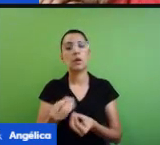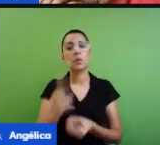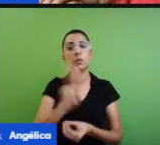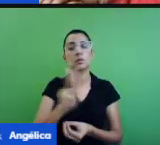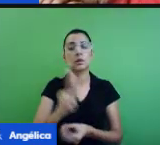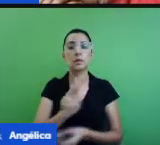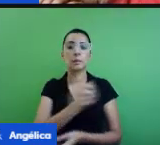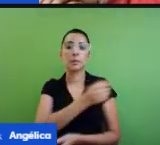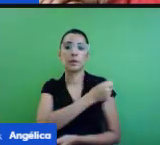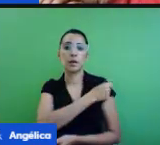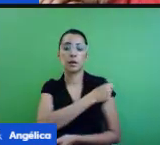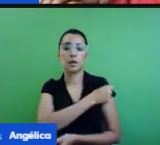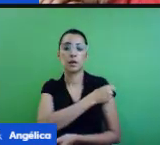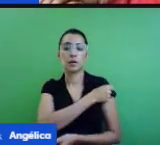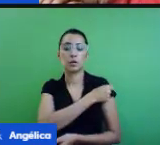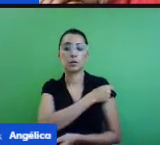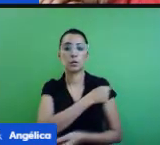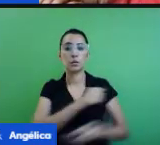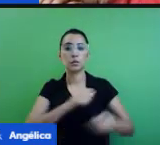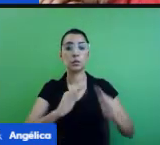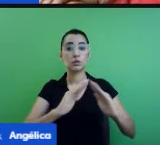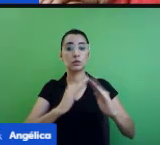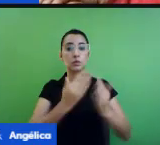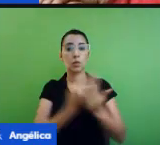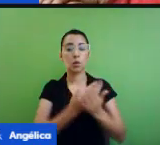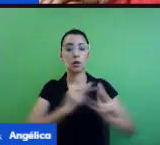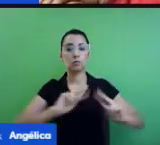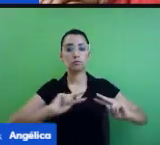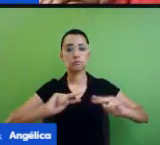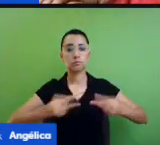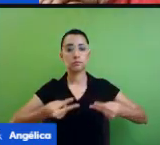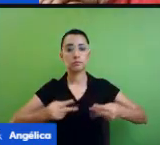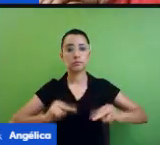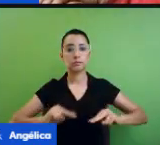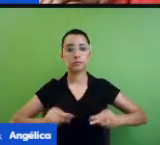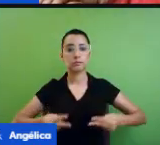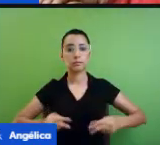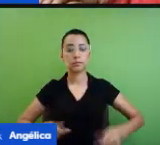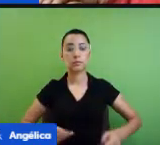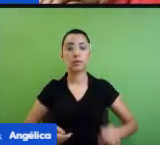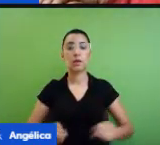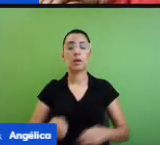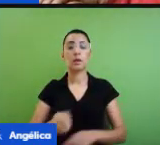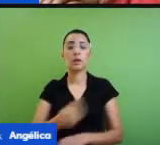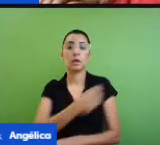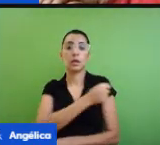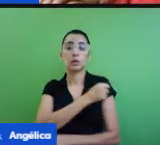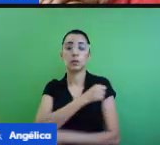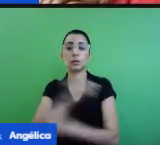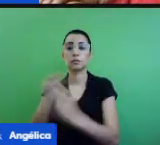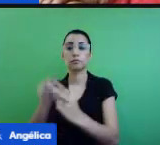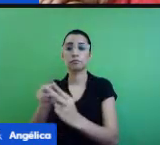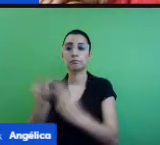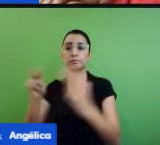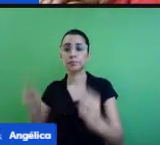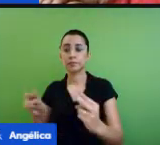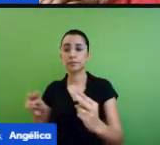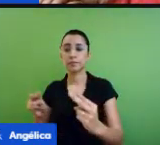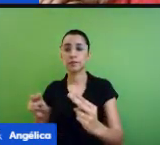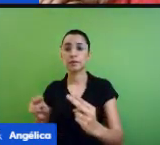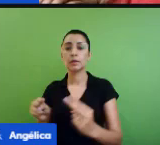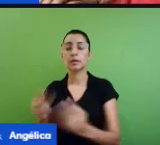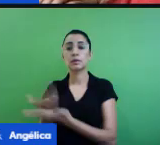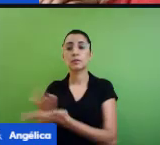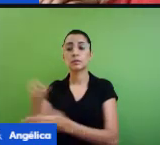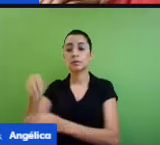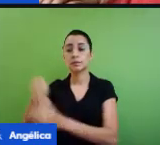o aluno não presencial. Como que a gente pode enviar de uma maneira em que ele vai ter autonomia para